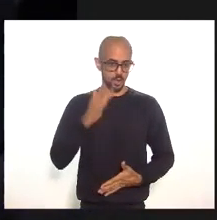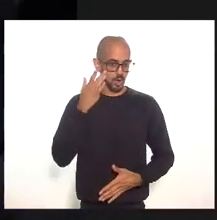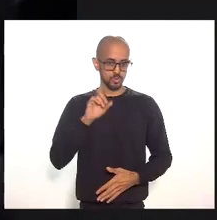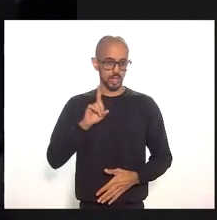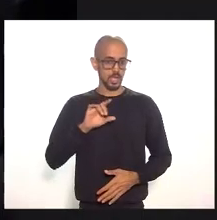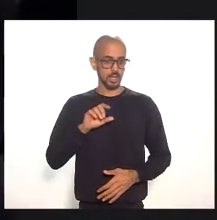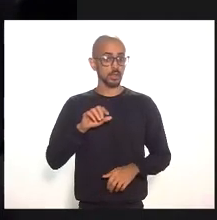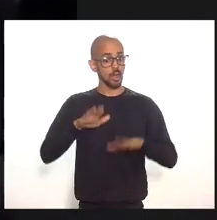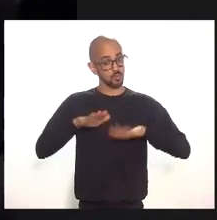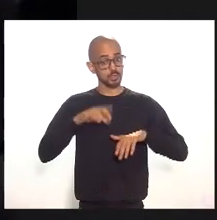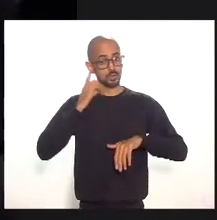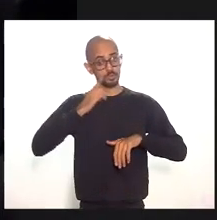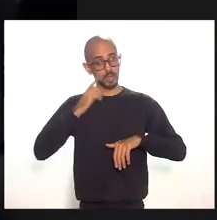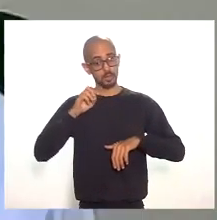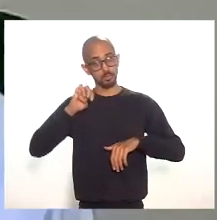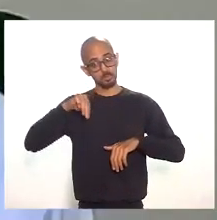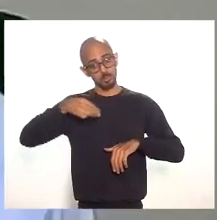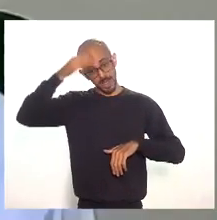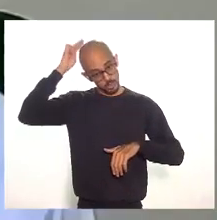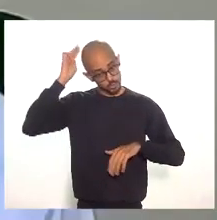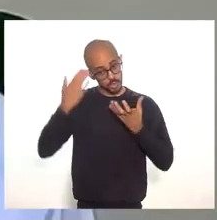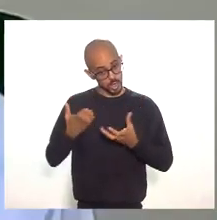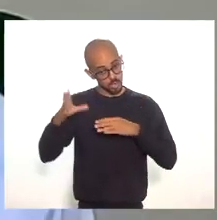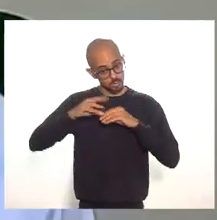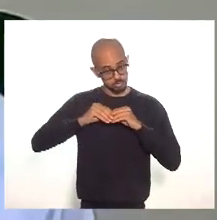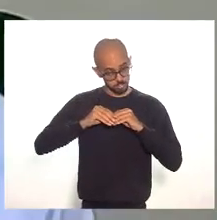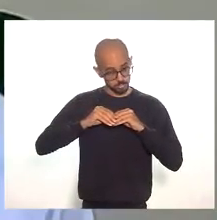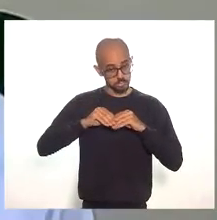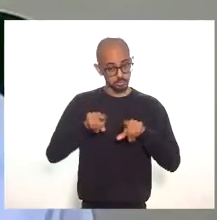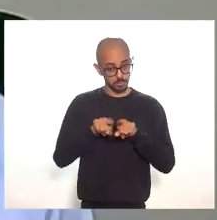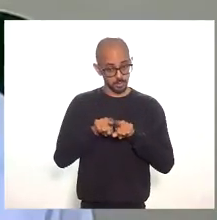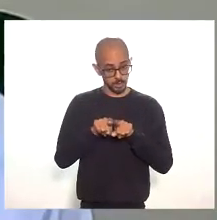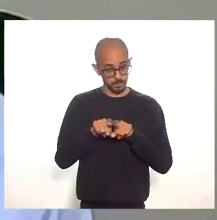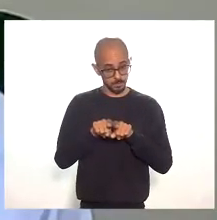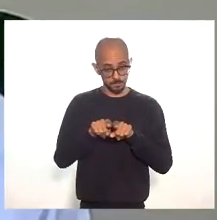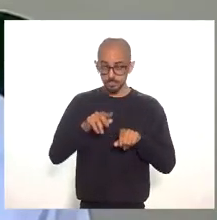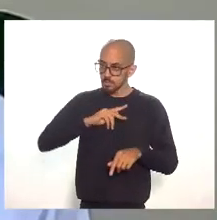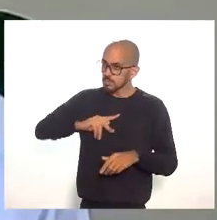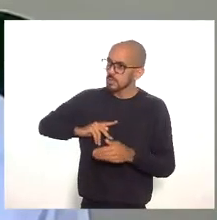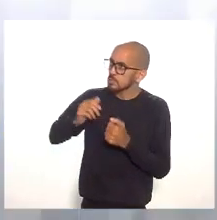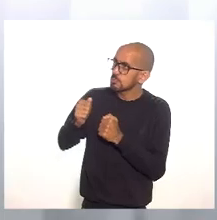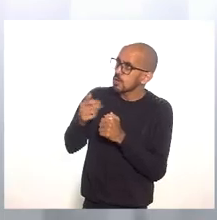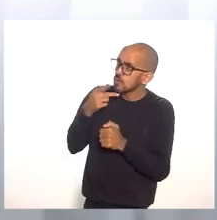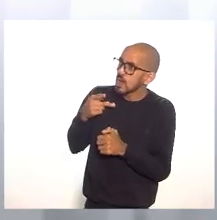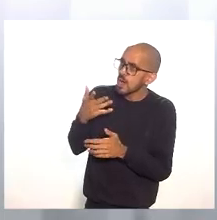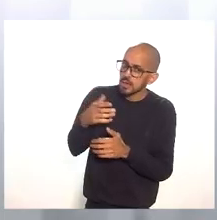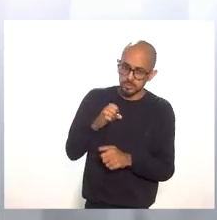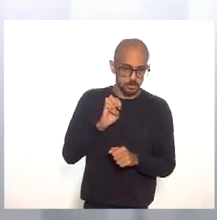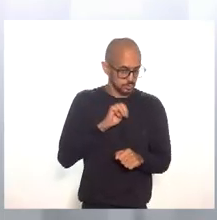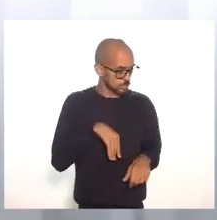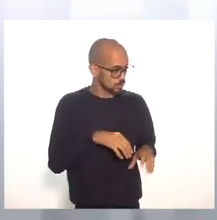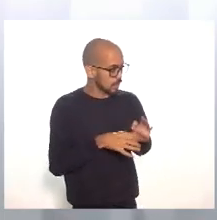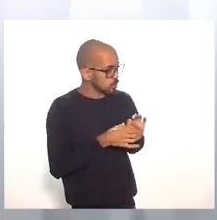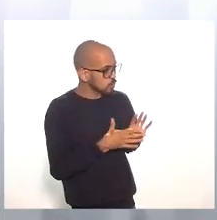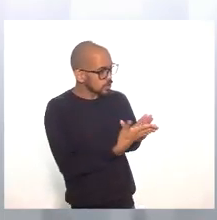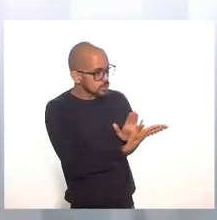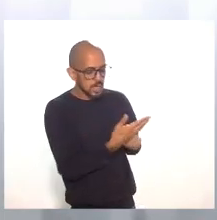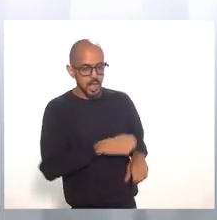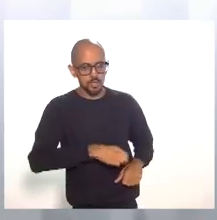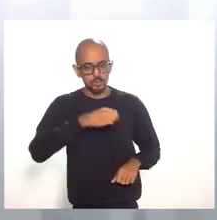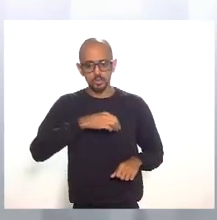contribuir. Presidente, Vossa Excelência me dá a palavra? Autorizado. Com a palavra, o